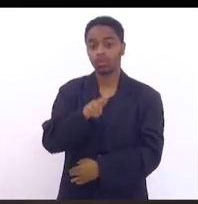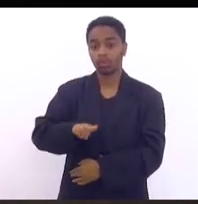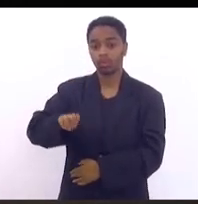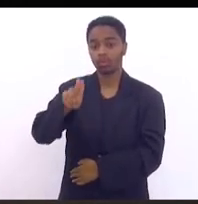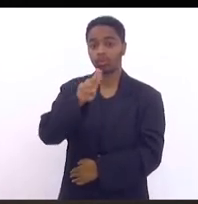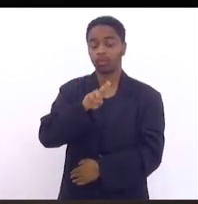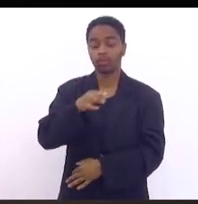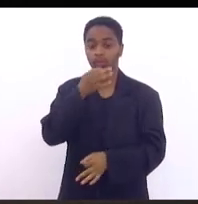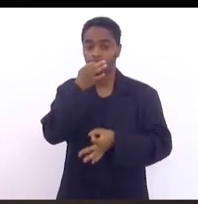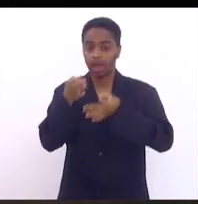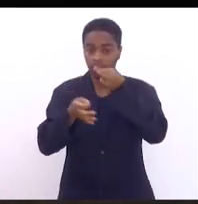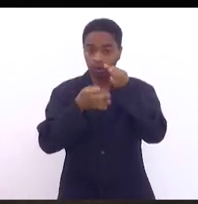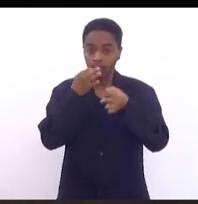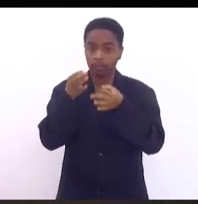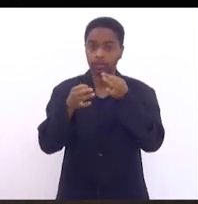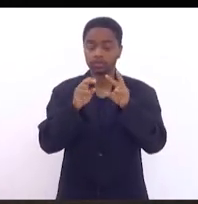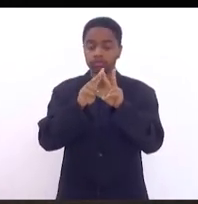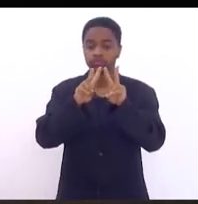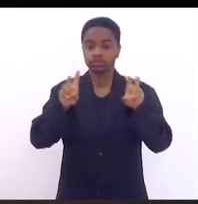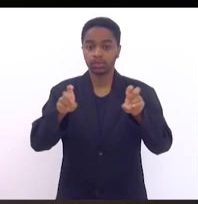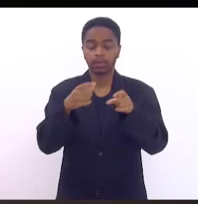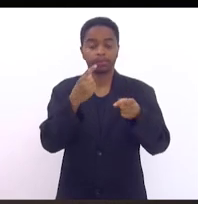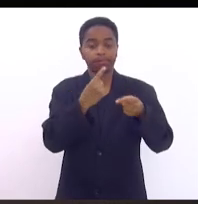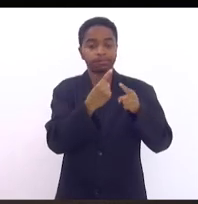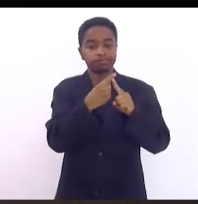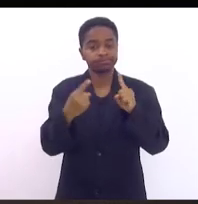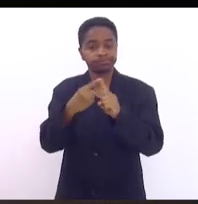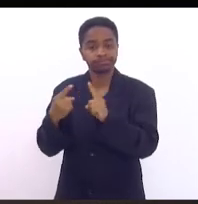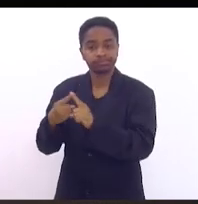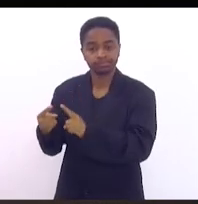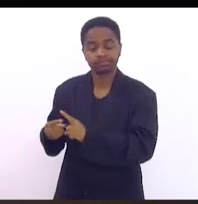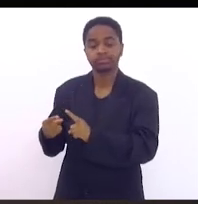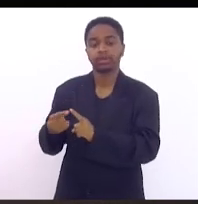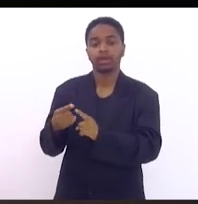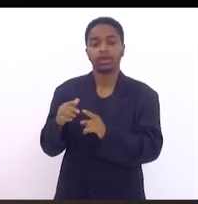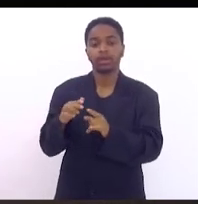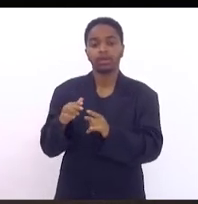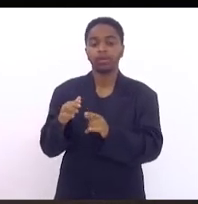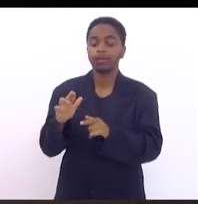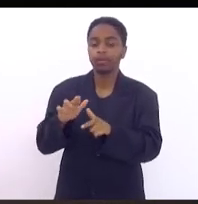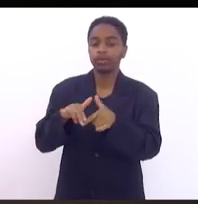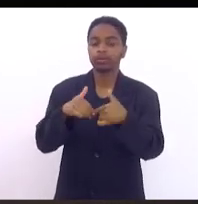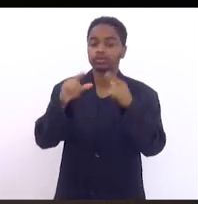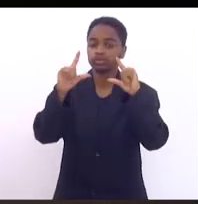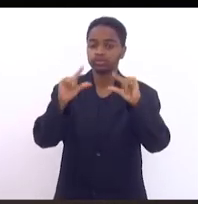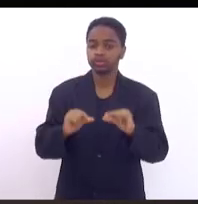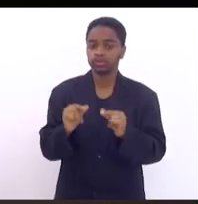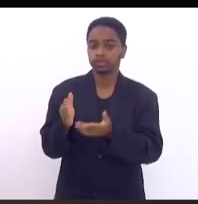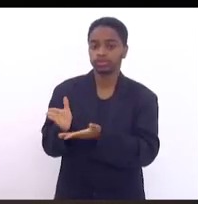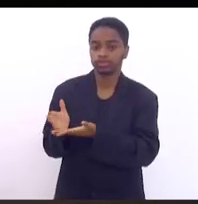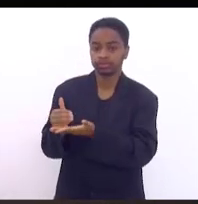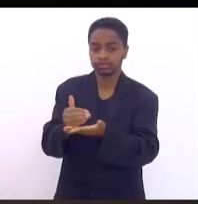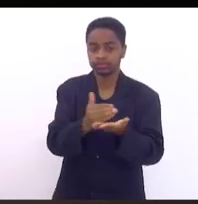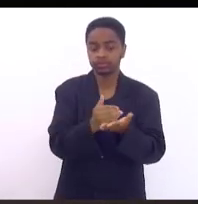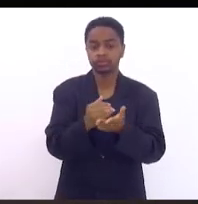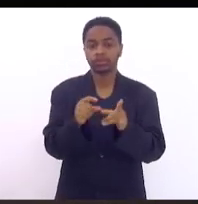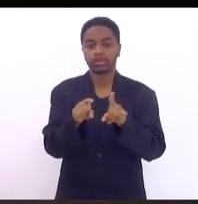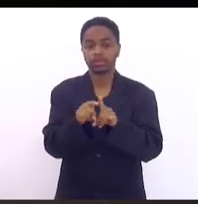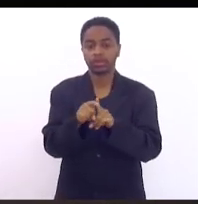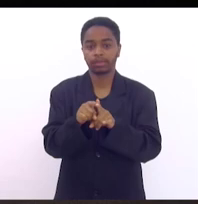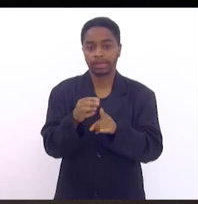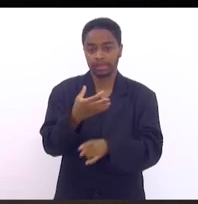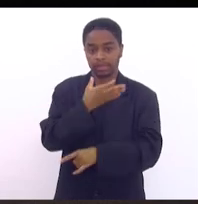o argumento das restrições de recursos por conta dessa redução de arrecadação e do aperto fiscal,